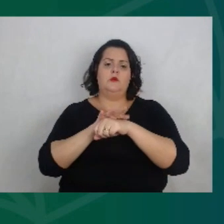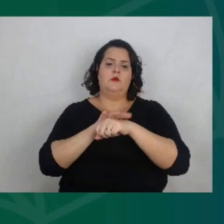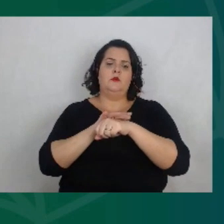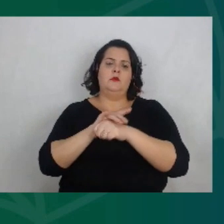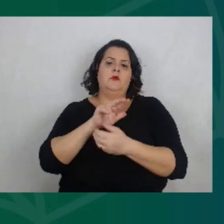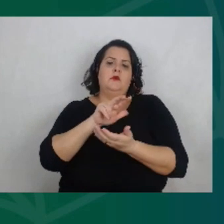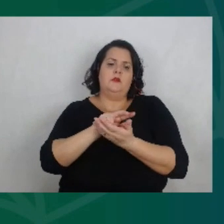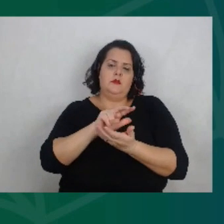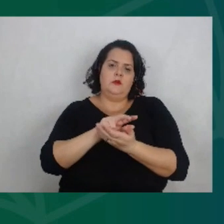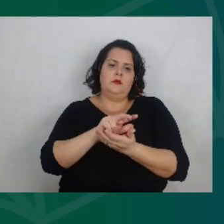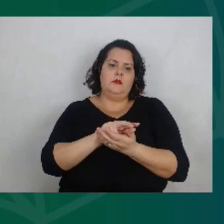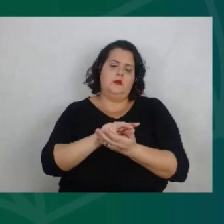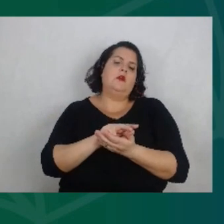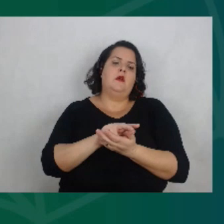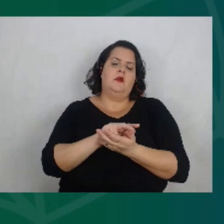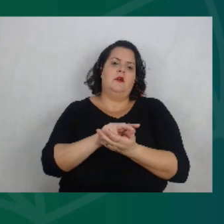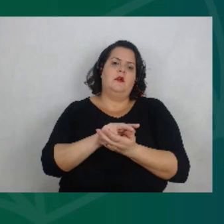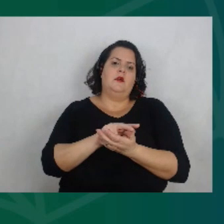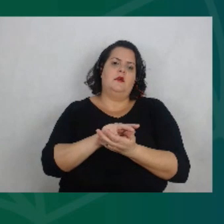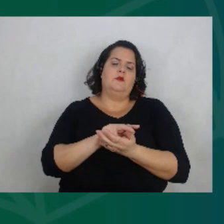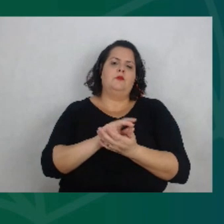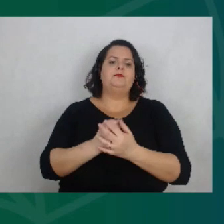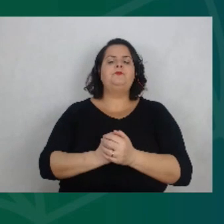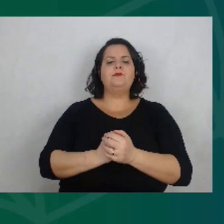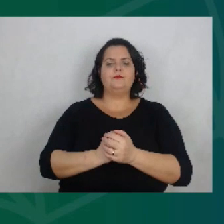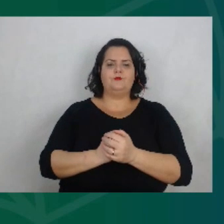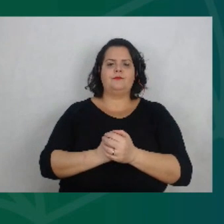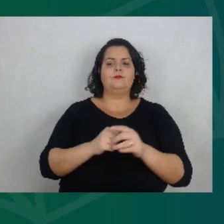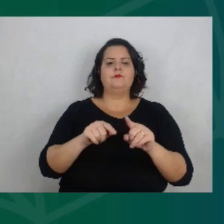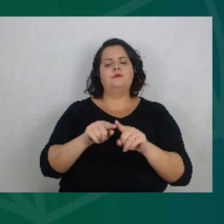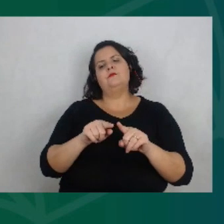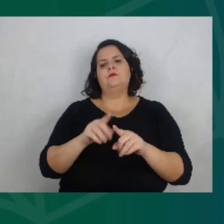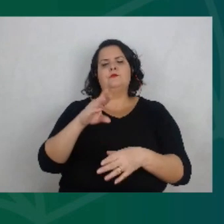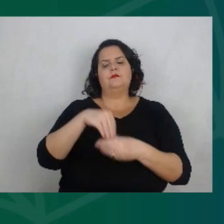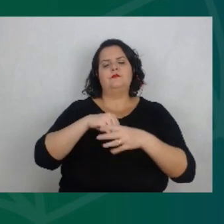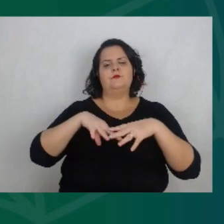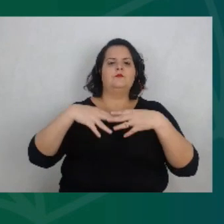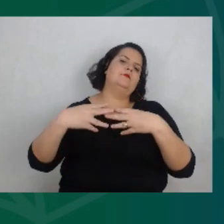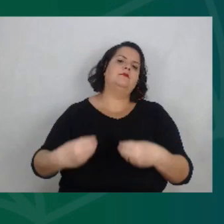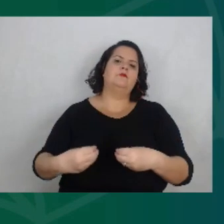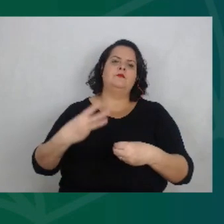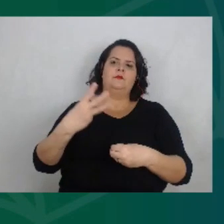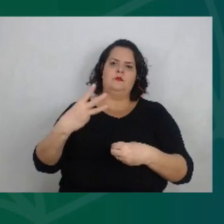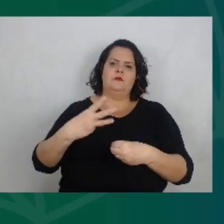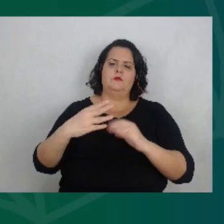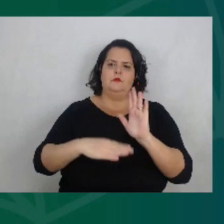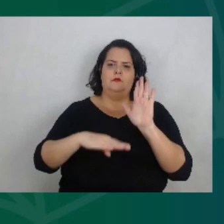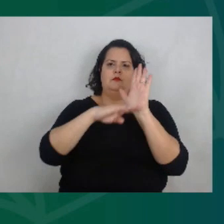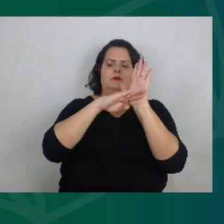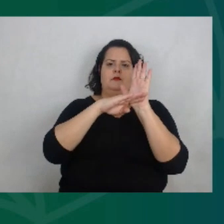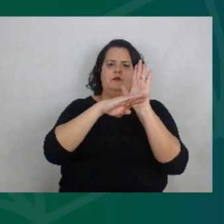enfermaria, que é o paciente de média complexidade. Nós temos um consultório dentro do hospital, no terceiro andar,